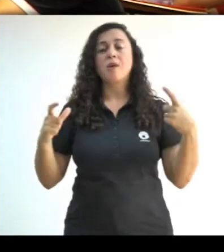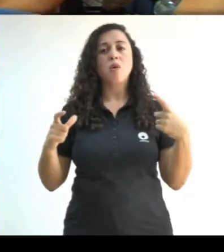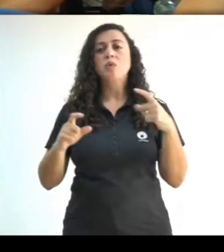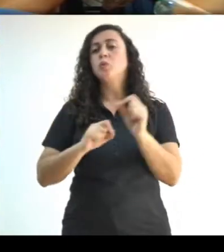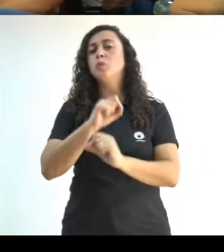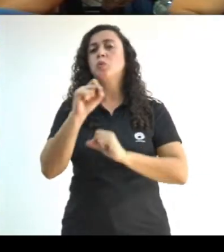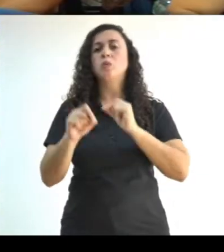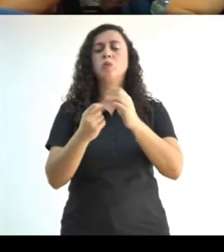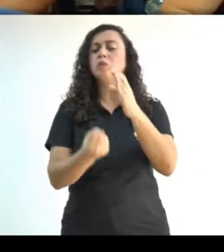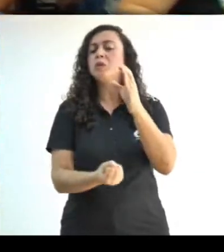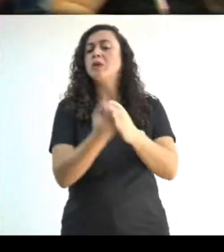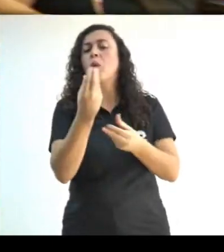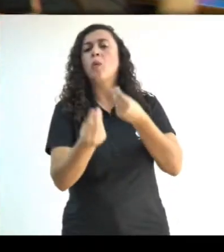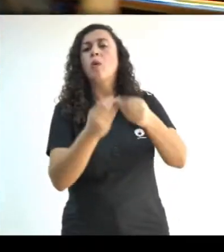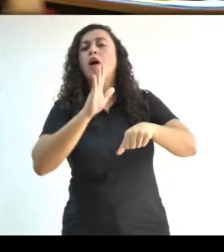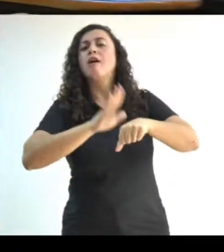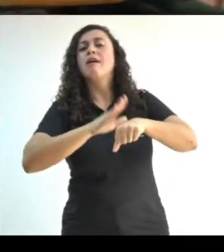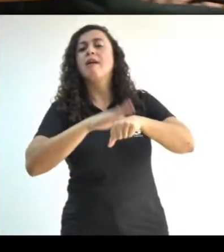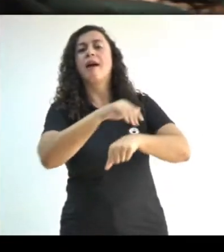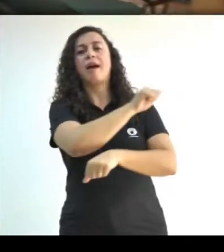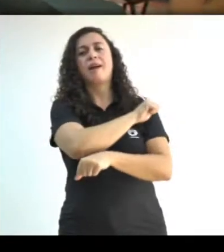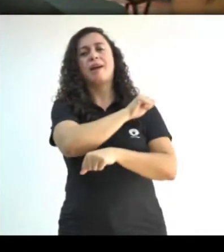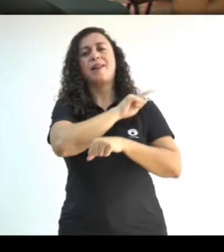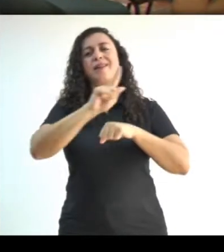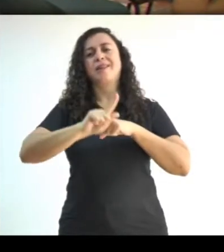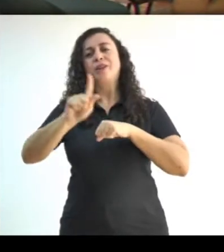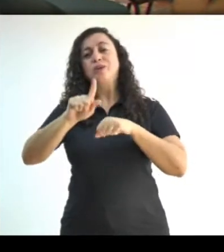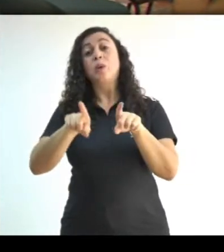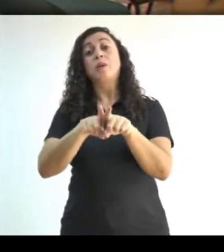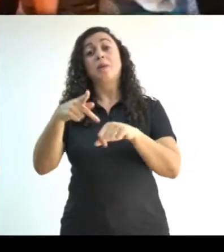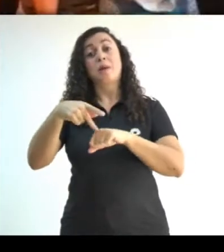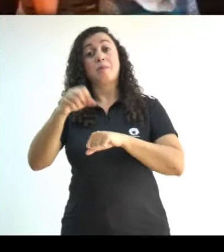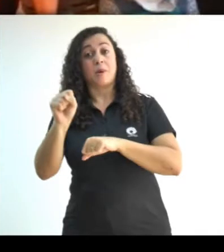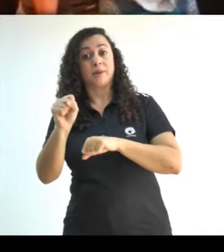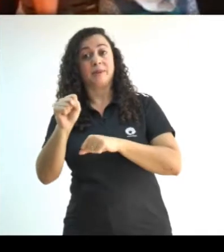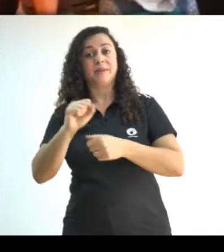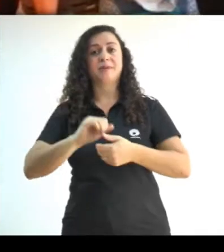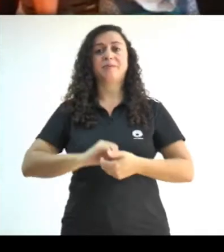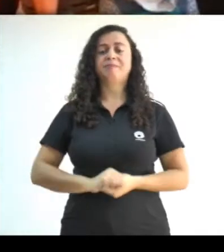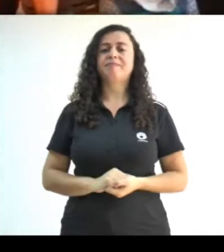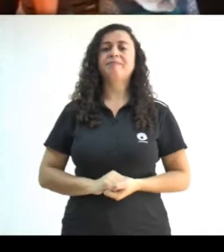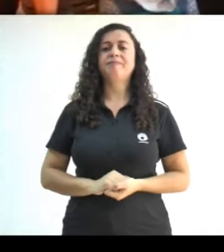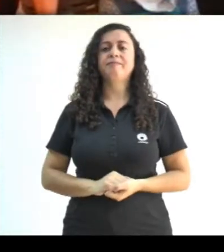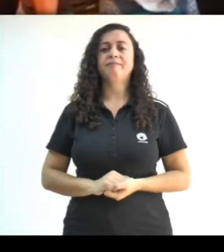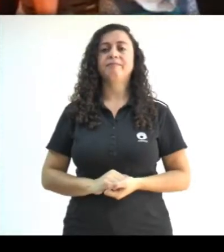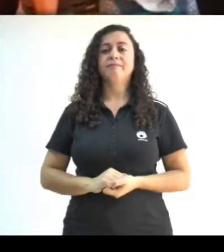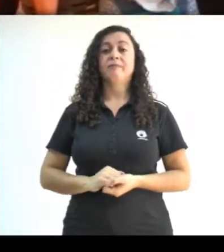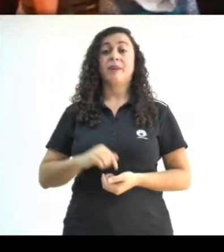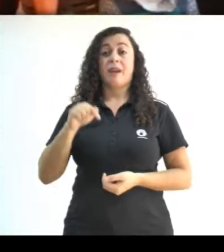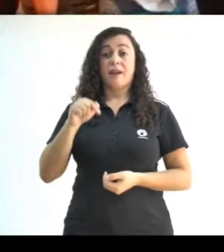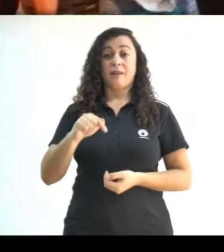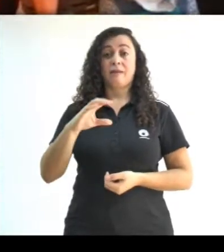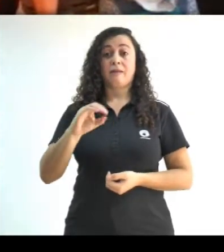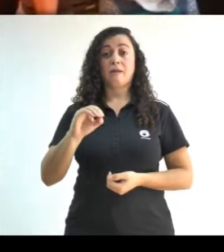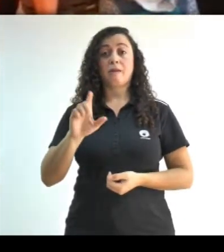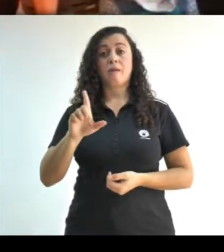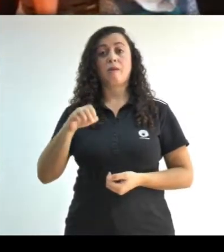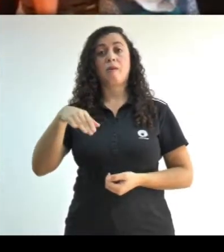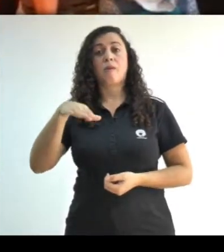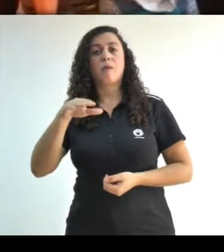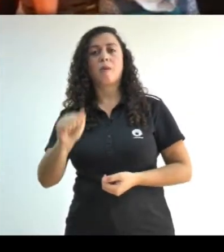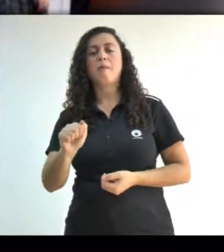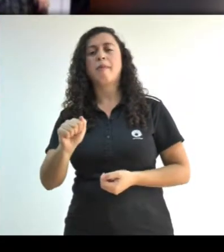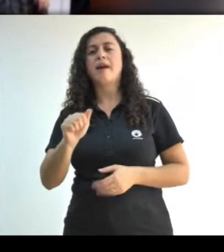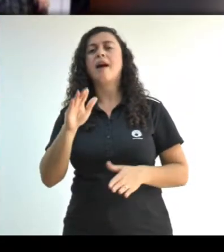casos, criados por estudantes de graduação e pós-graduação. No Colmeia, muitos encontram a